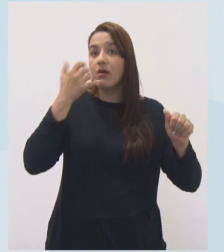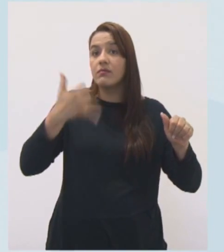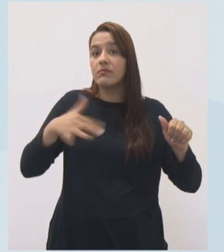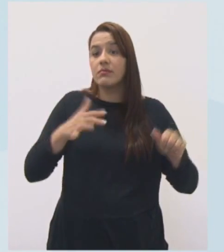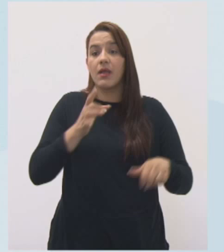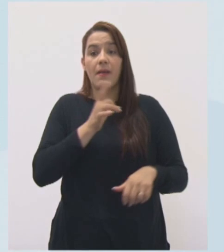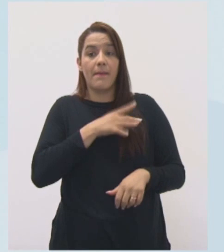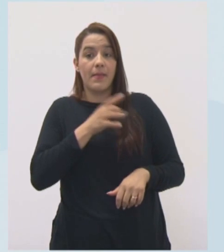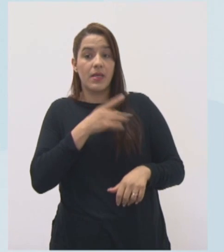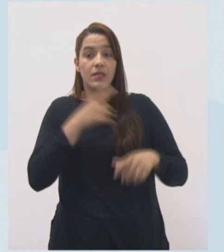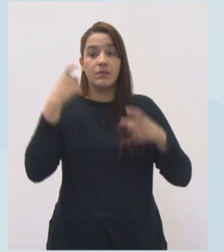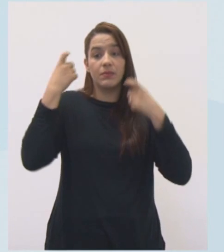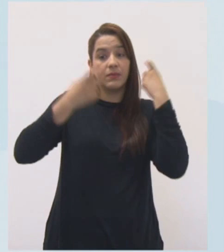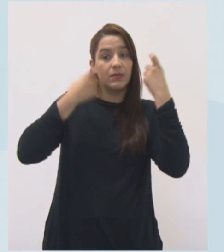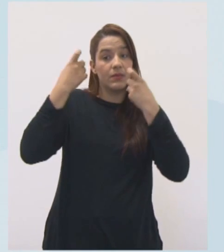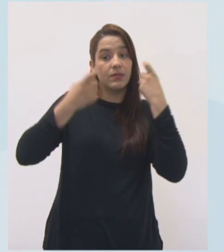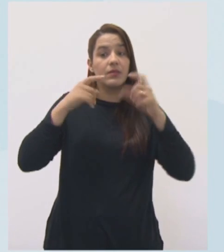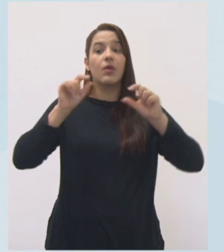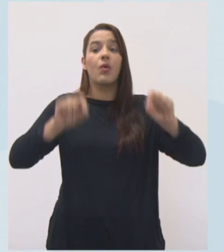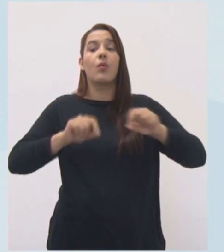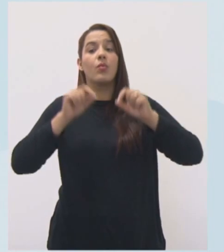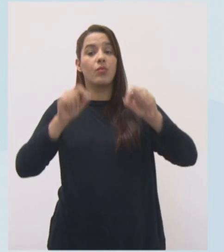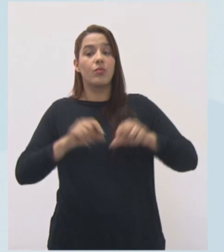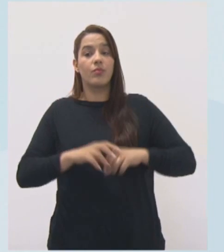medo e preocupação, são o quê?